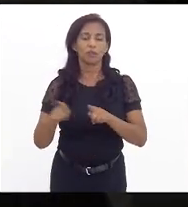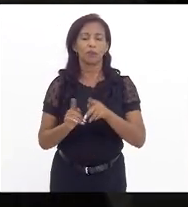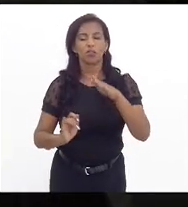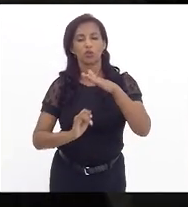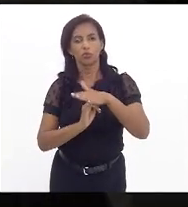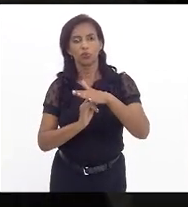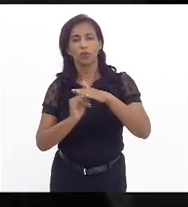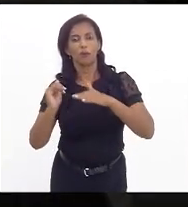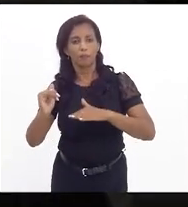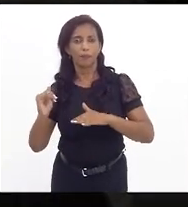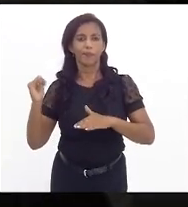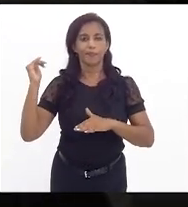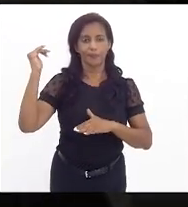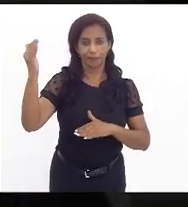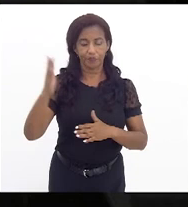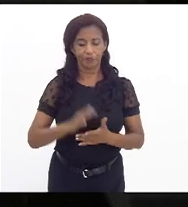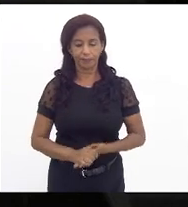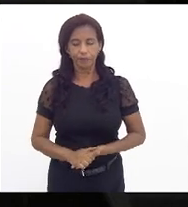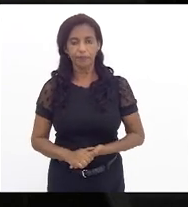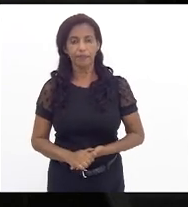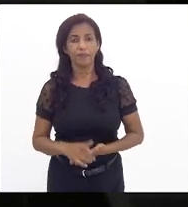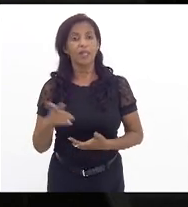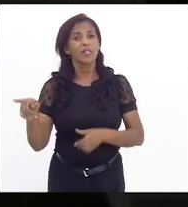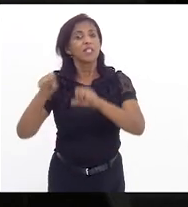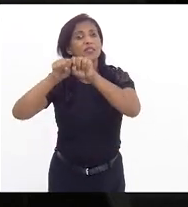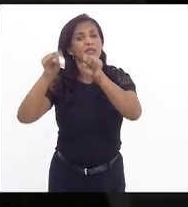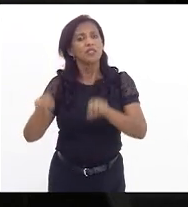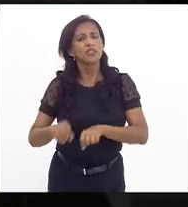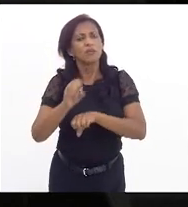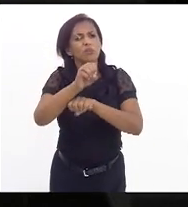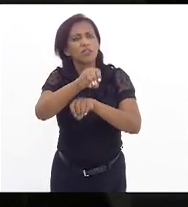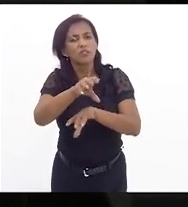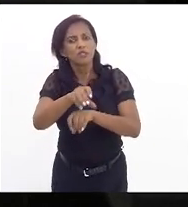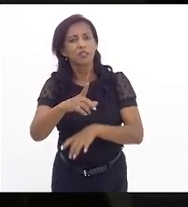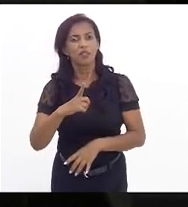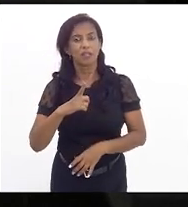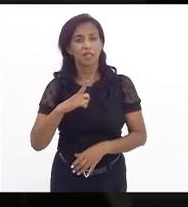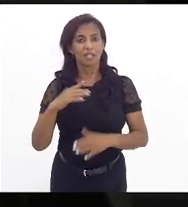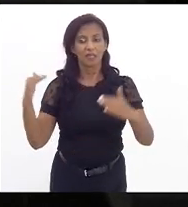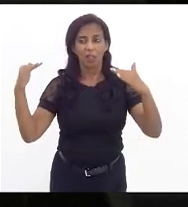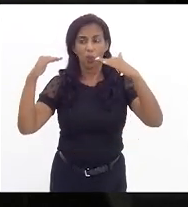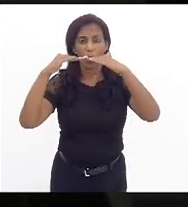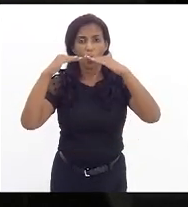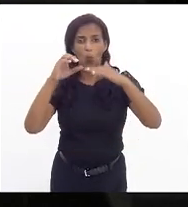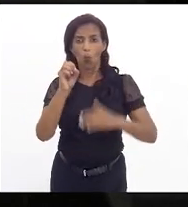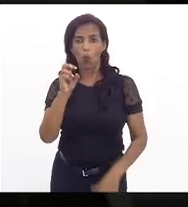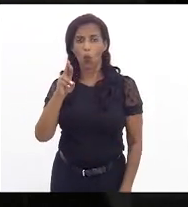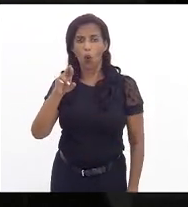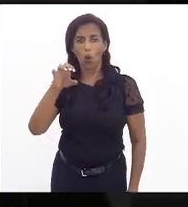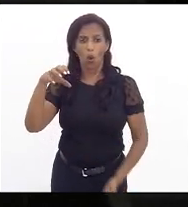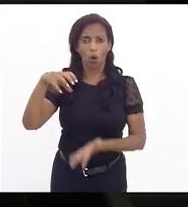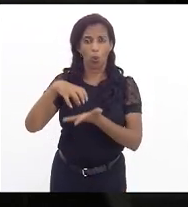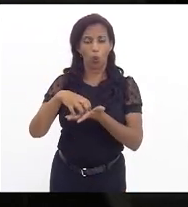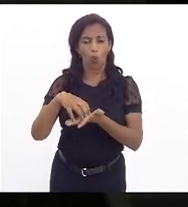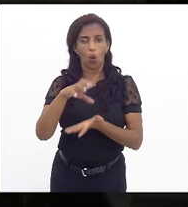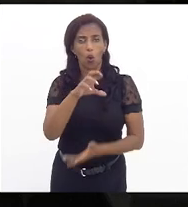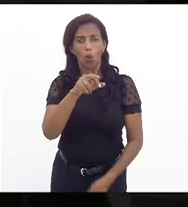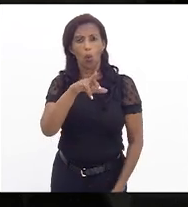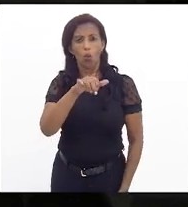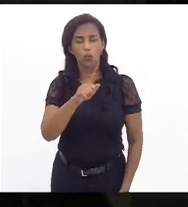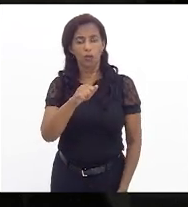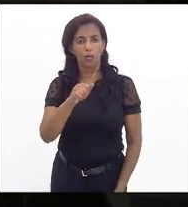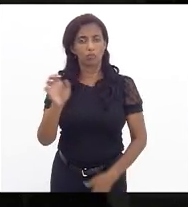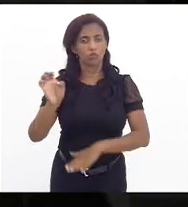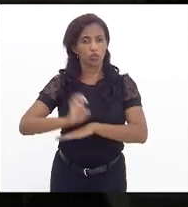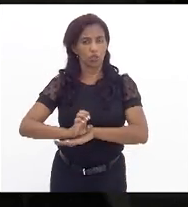ensino superior. Esse sistema estadual de ensino, ele tem um órgão normativo de referência, que é o Conselho Estadual de